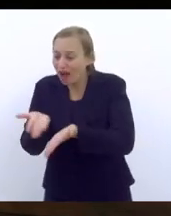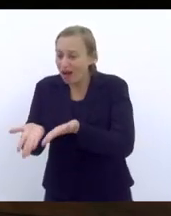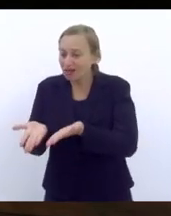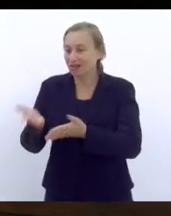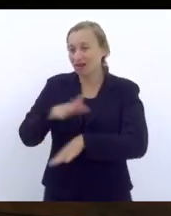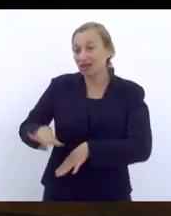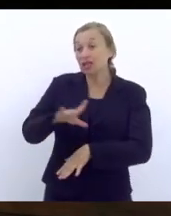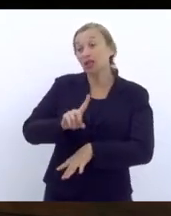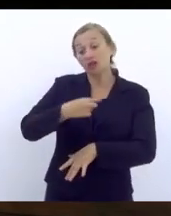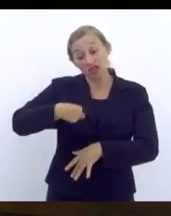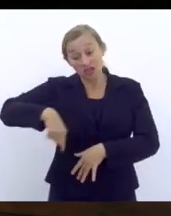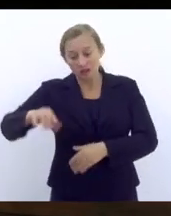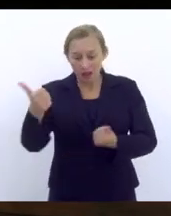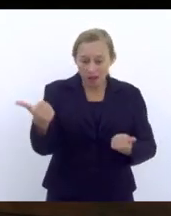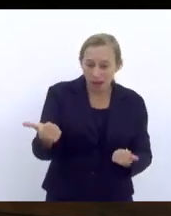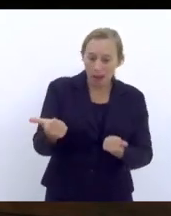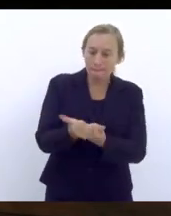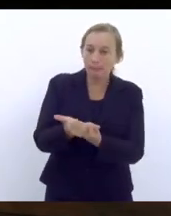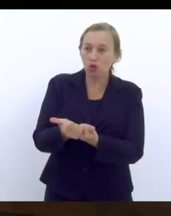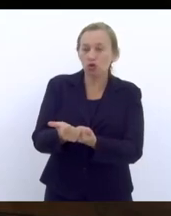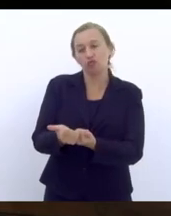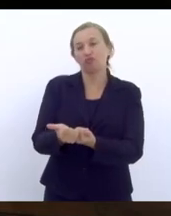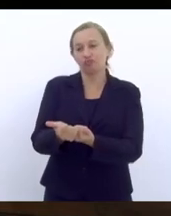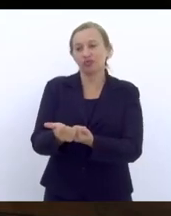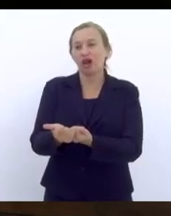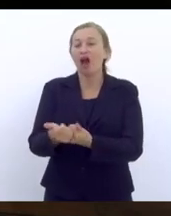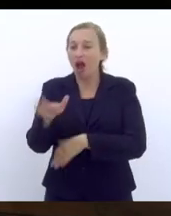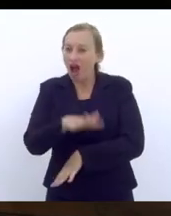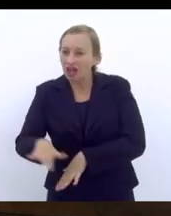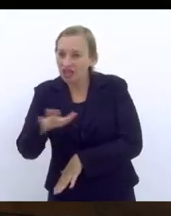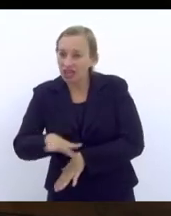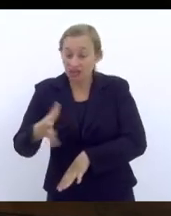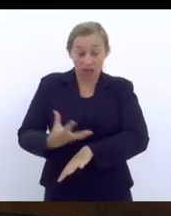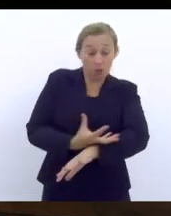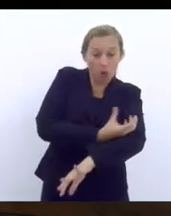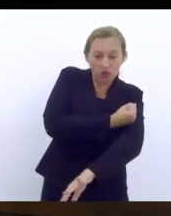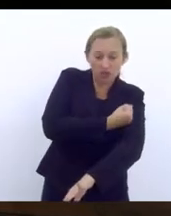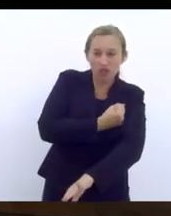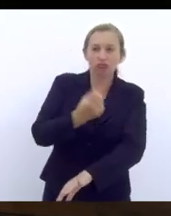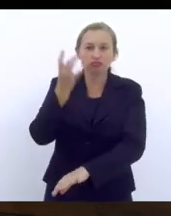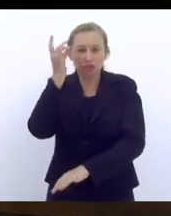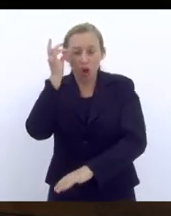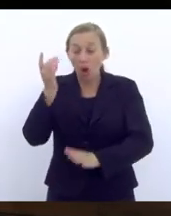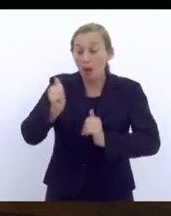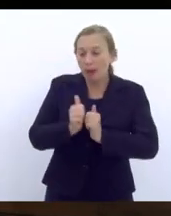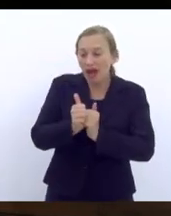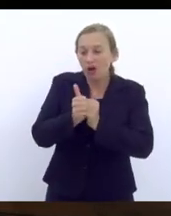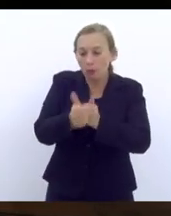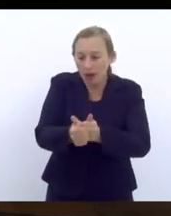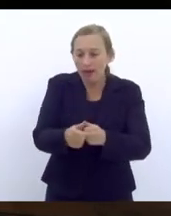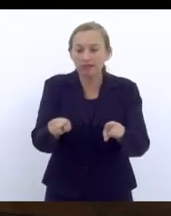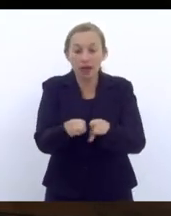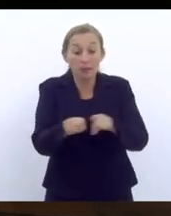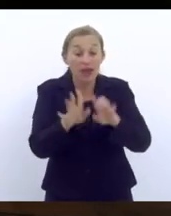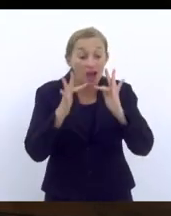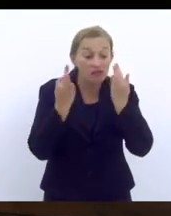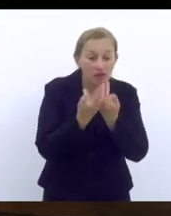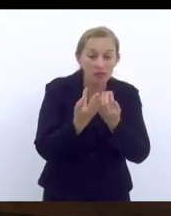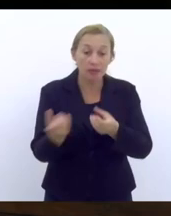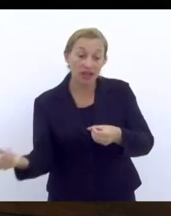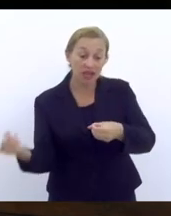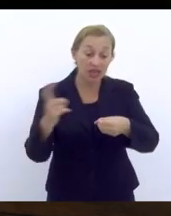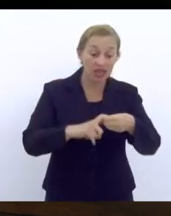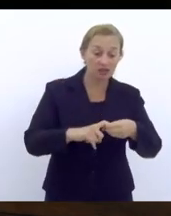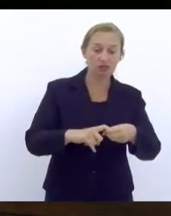dar o apoio à criança, o emocional, o espiritual, o social, mas também acompanhar a família para que a família tenha condição de para que aquela criança